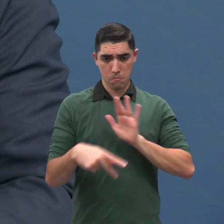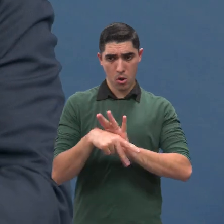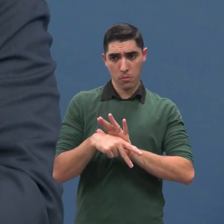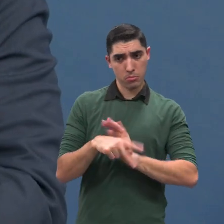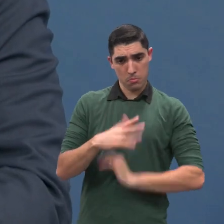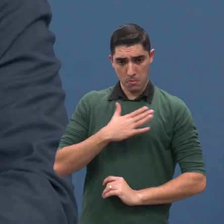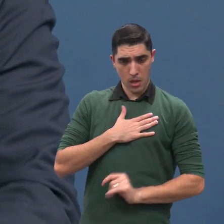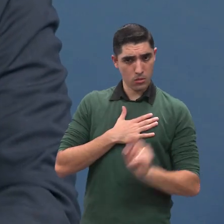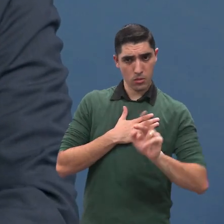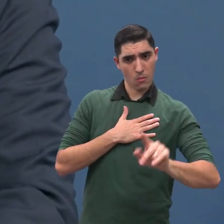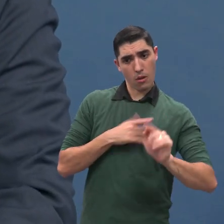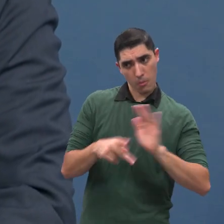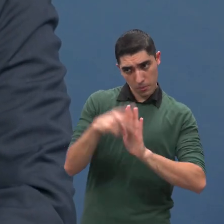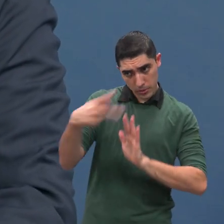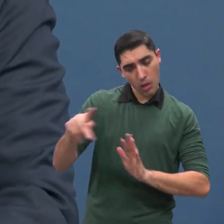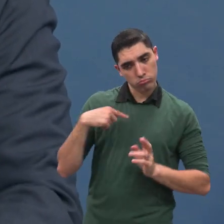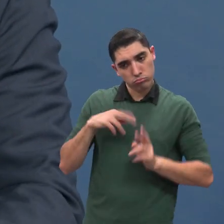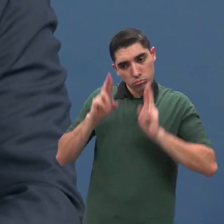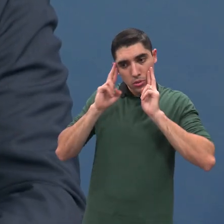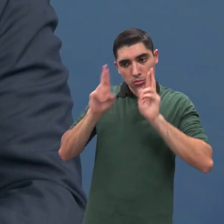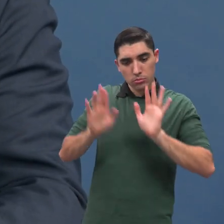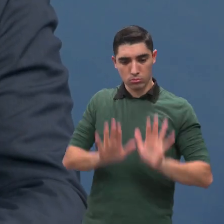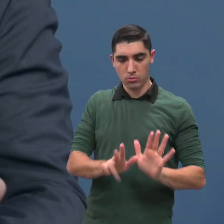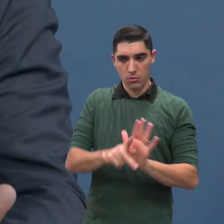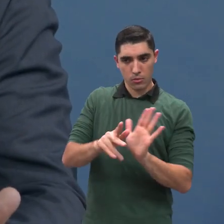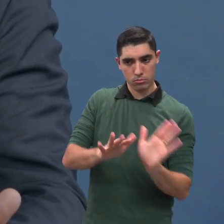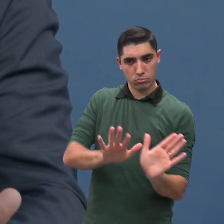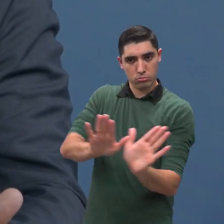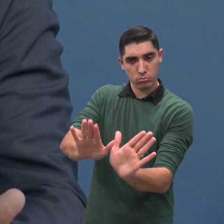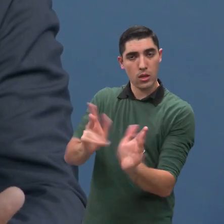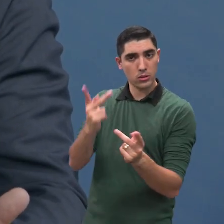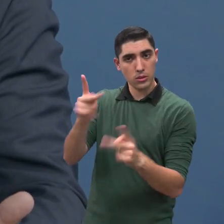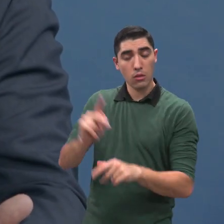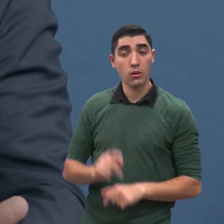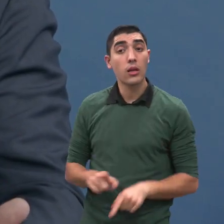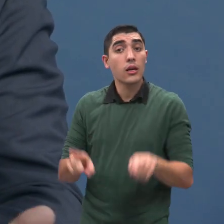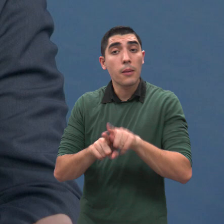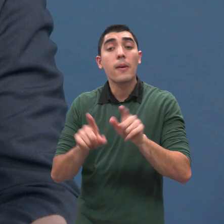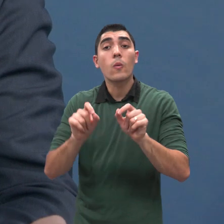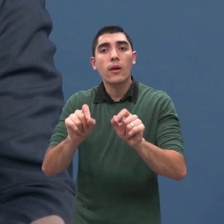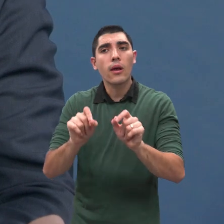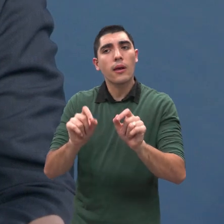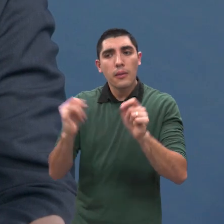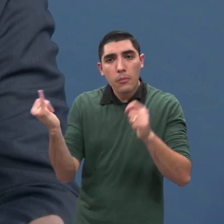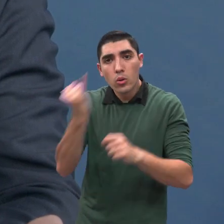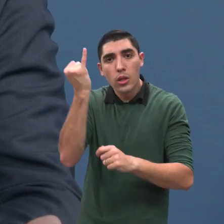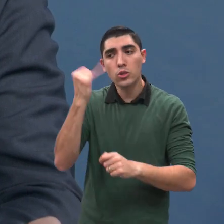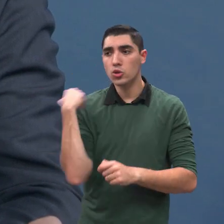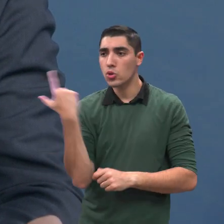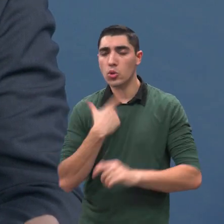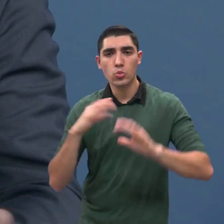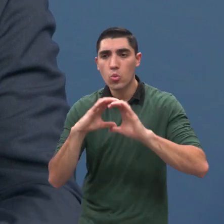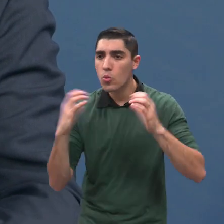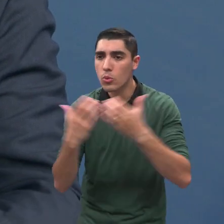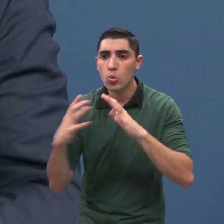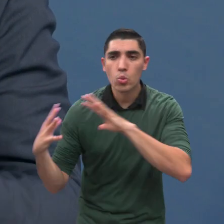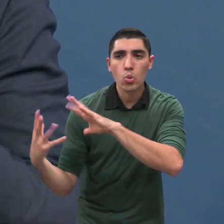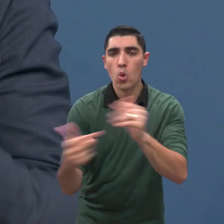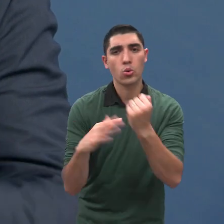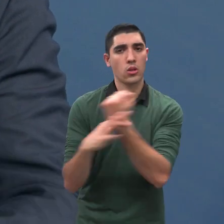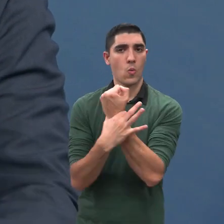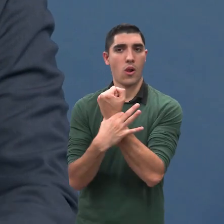da gente, a gente tem que respeitar, né? E ajudar a ter essa segurança que é coletiva, né? Se a gente chegar num